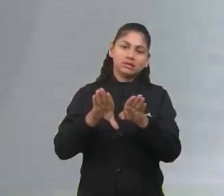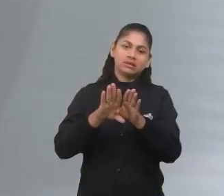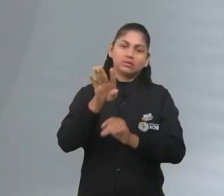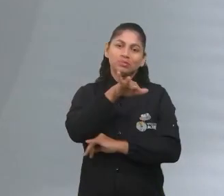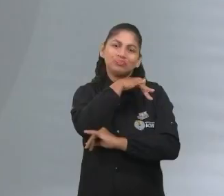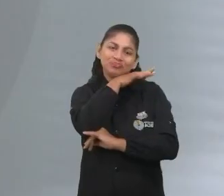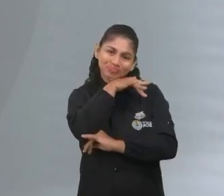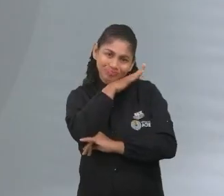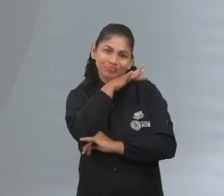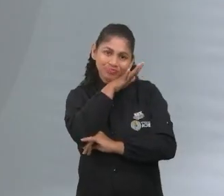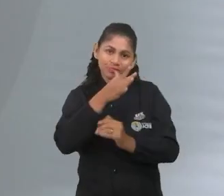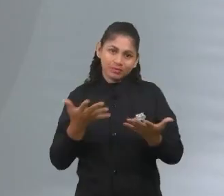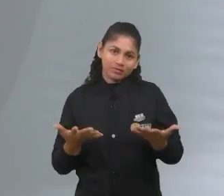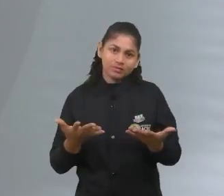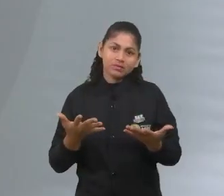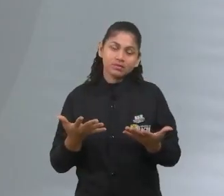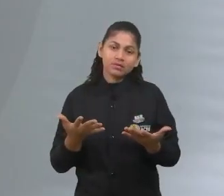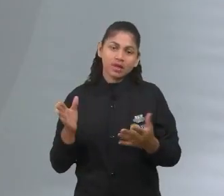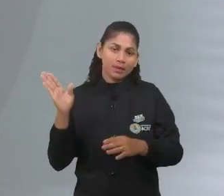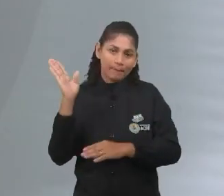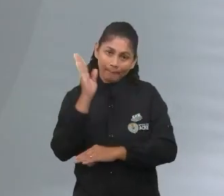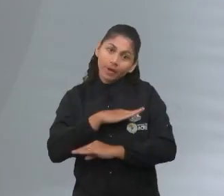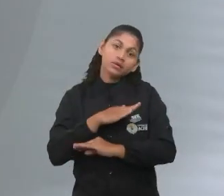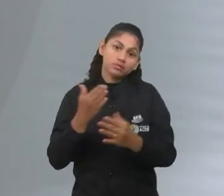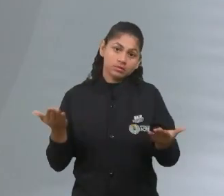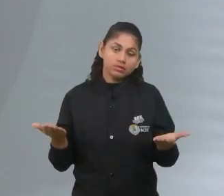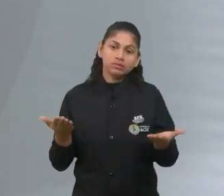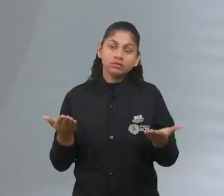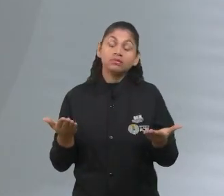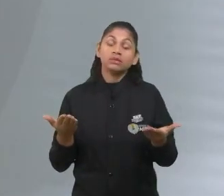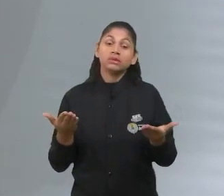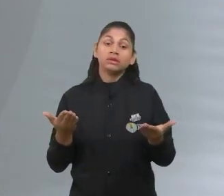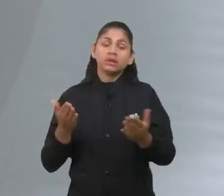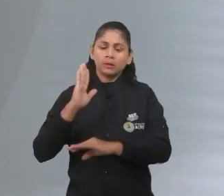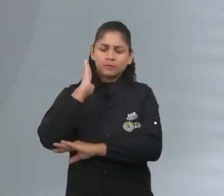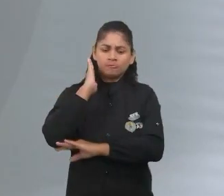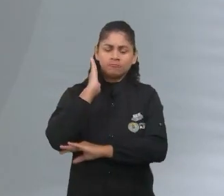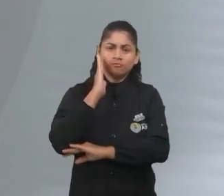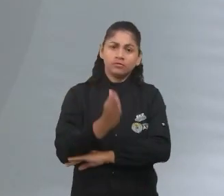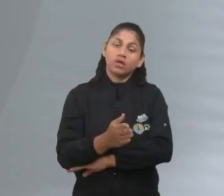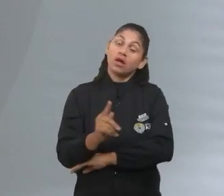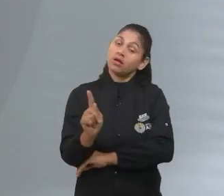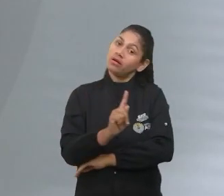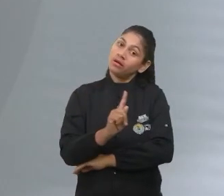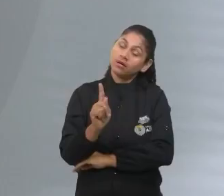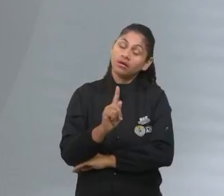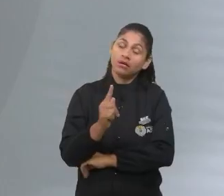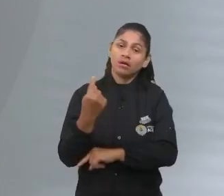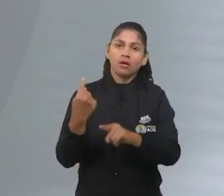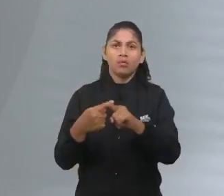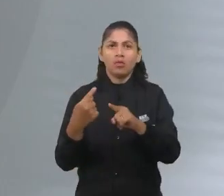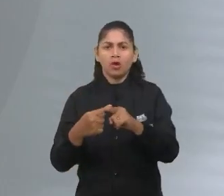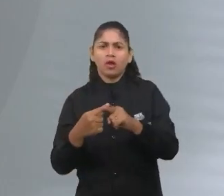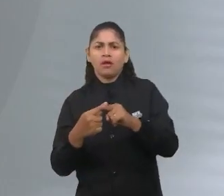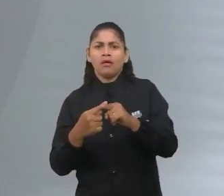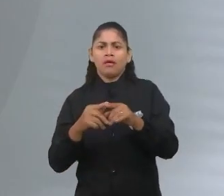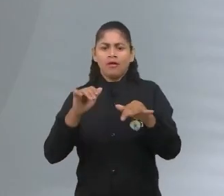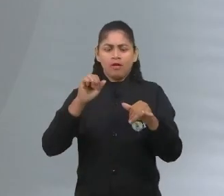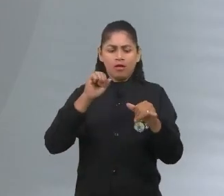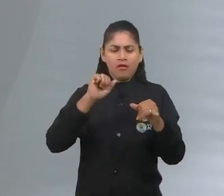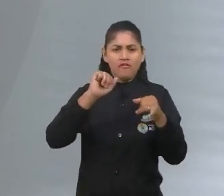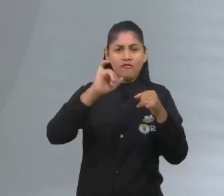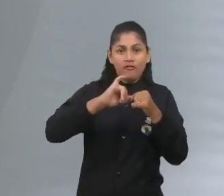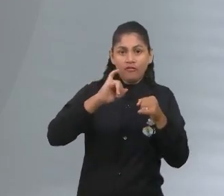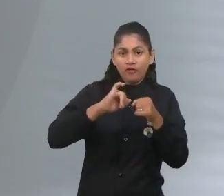coisas boas, você vai estar indiretamente querendo dizer que quem fez o fuzil, a metralhadora da Primeira